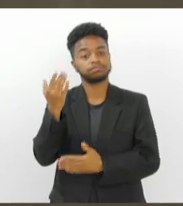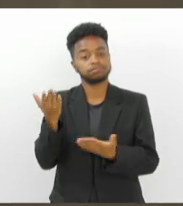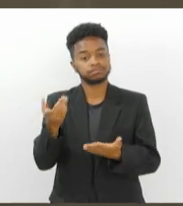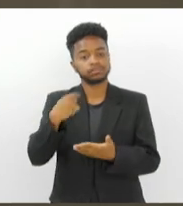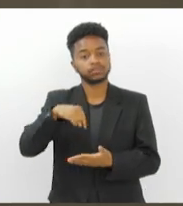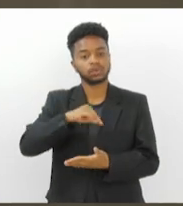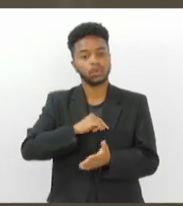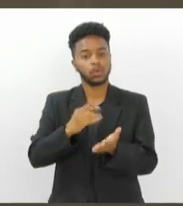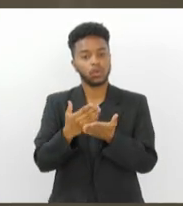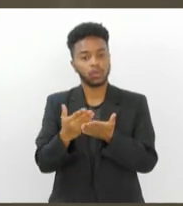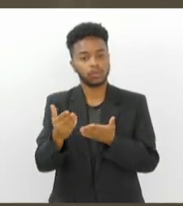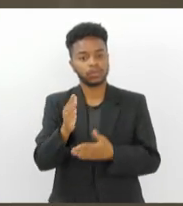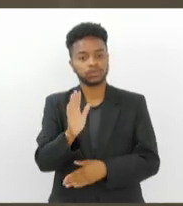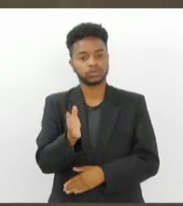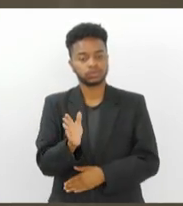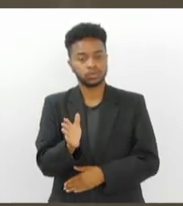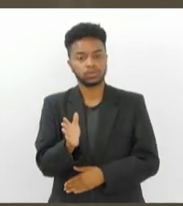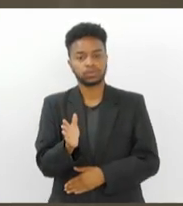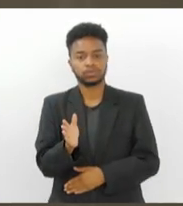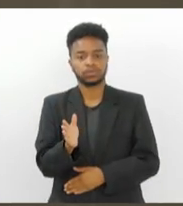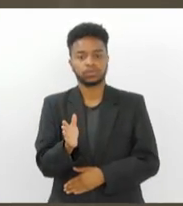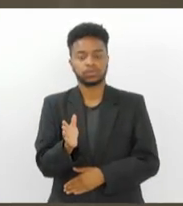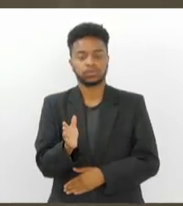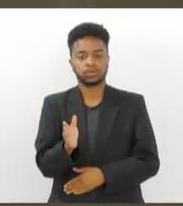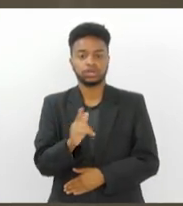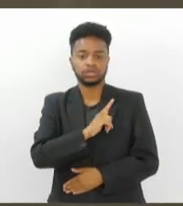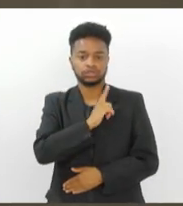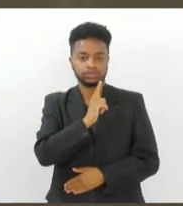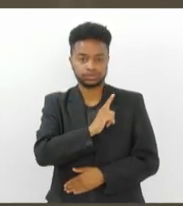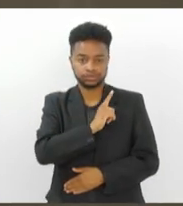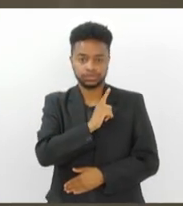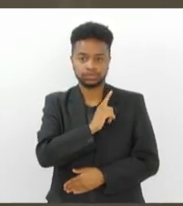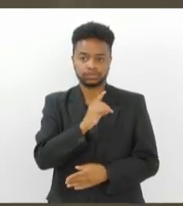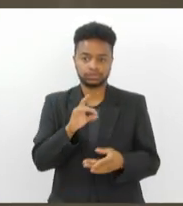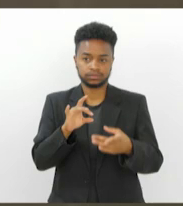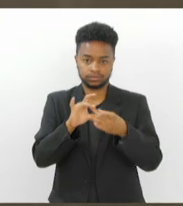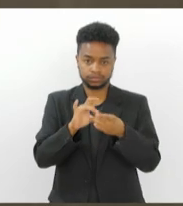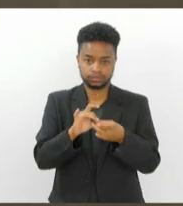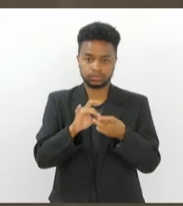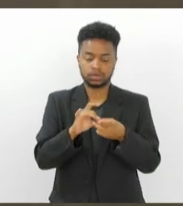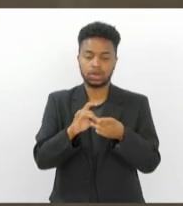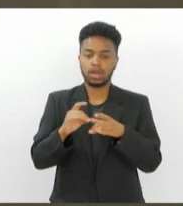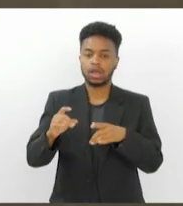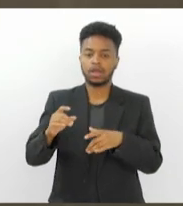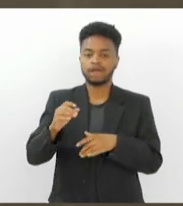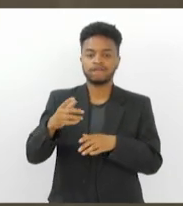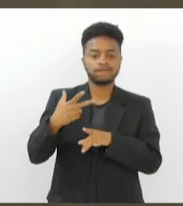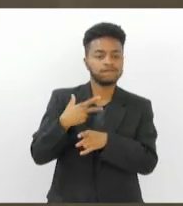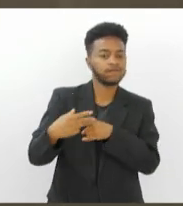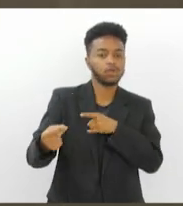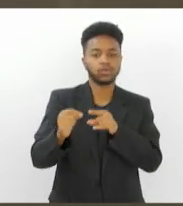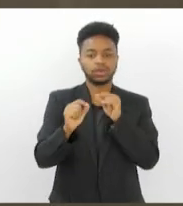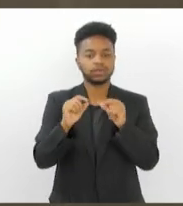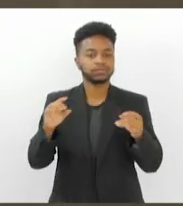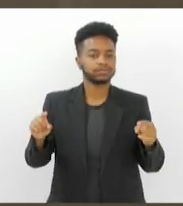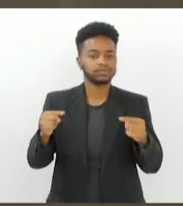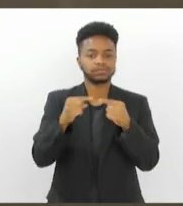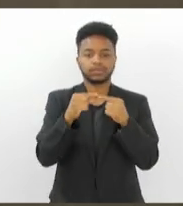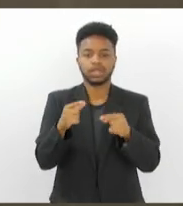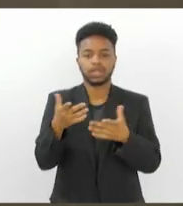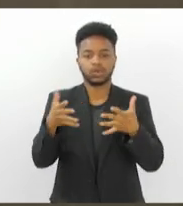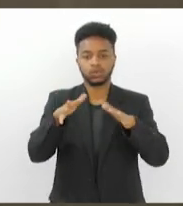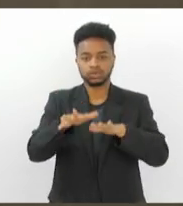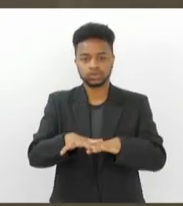iniciou eh o nosso a nossa gestão com gol de placa que é totalmente relacionado à inclusão essa